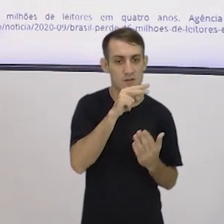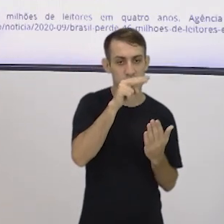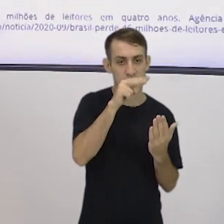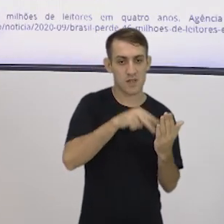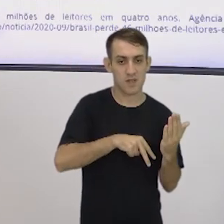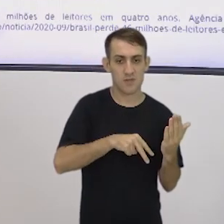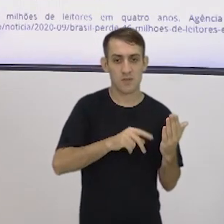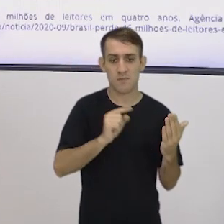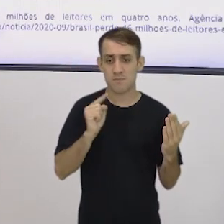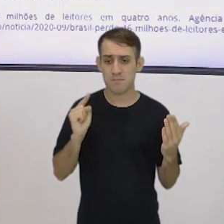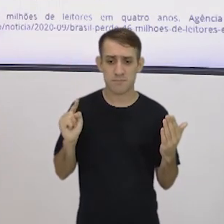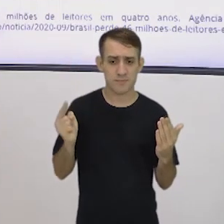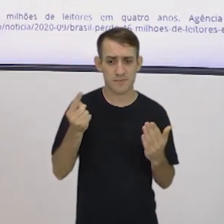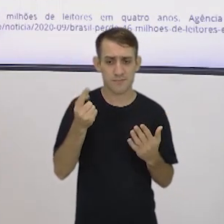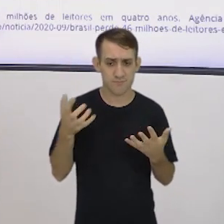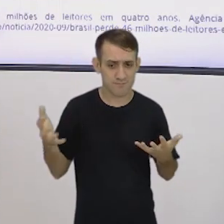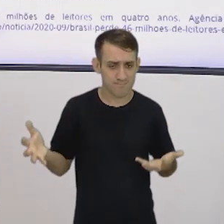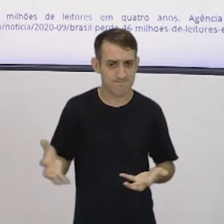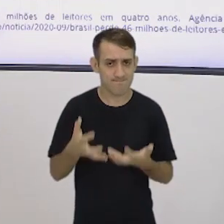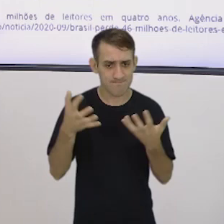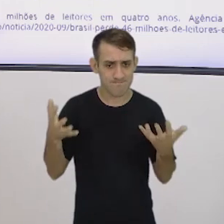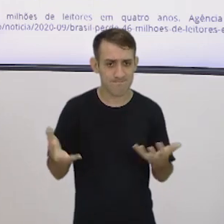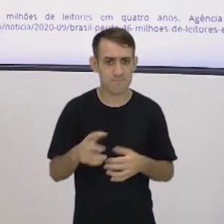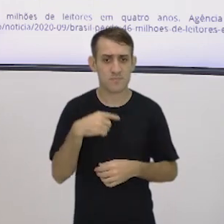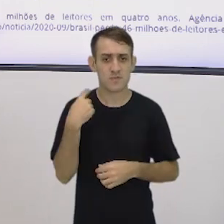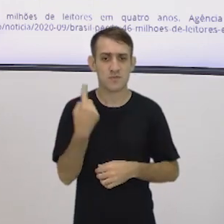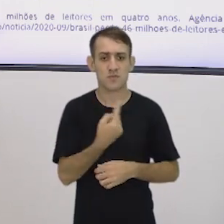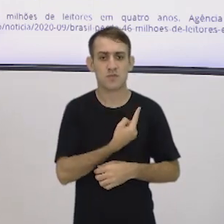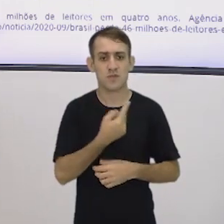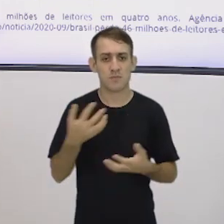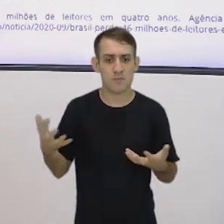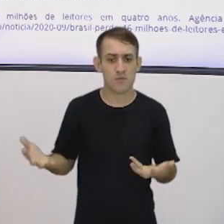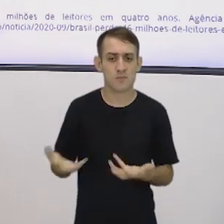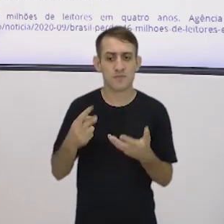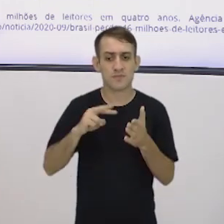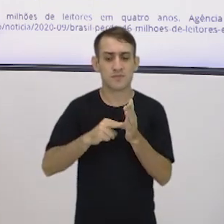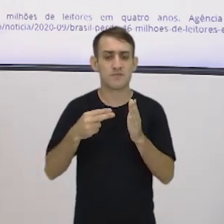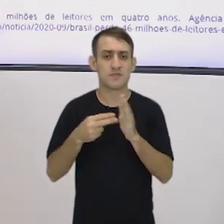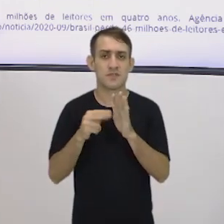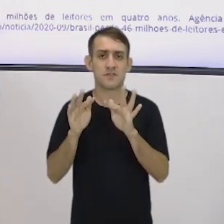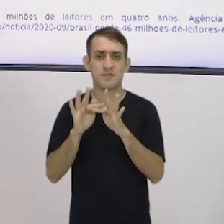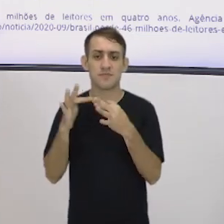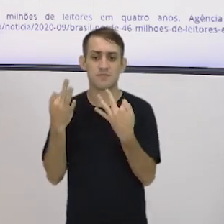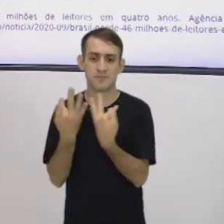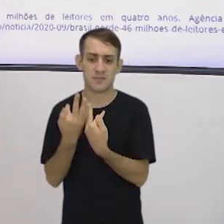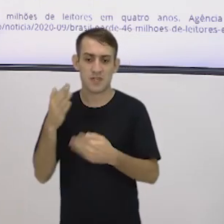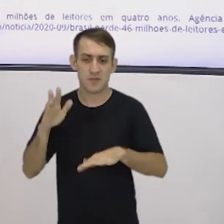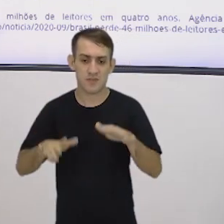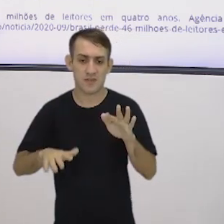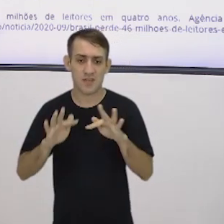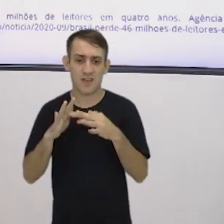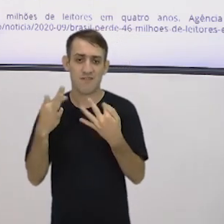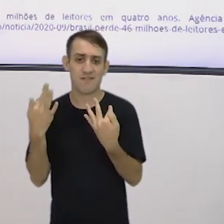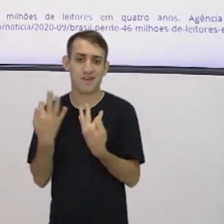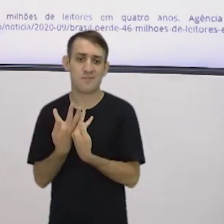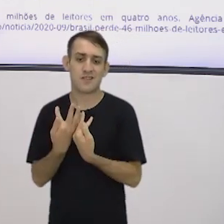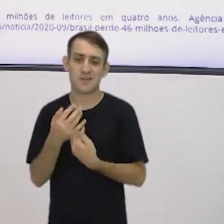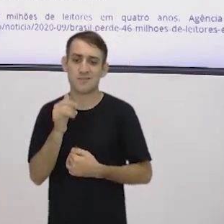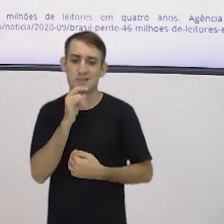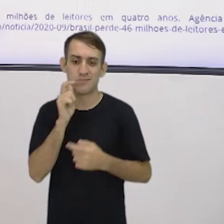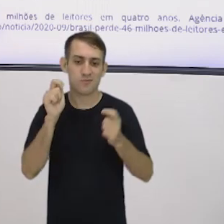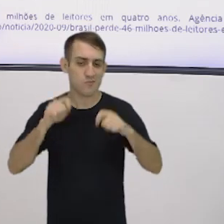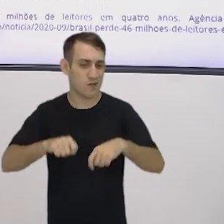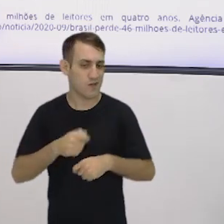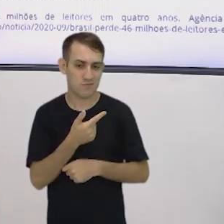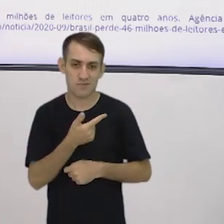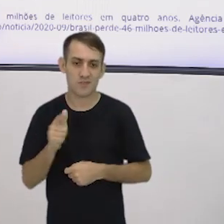o primeiro motivador, agente motivador da leitura é a família. Muitas vezes a família não tem essa possibilidade,